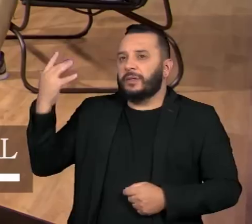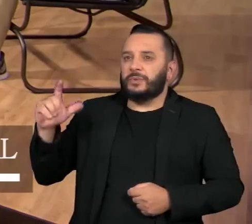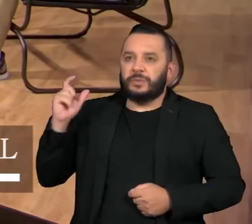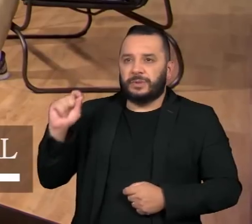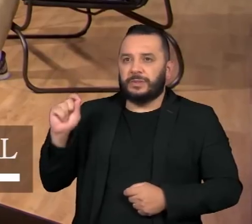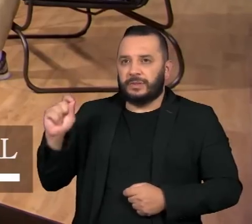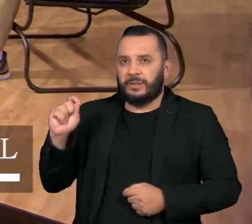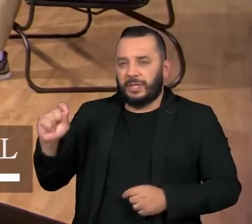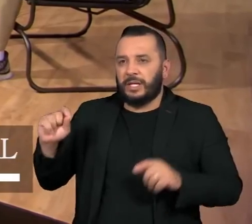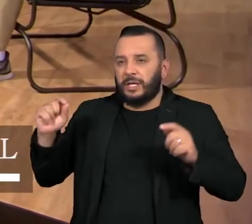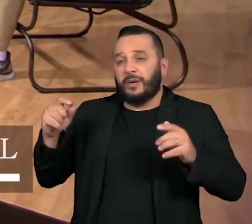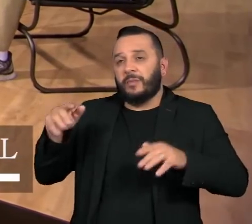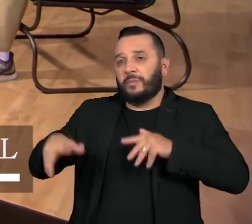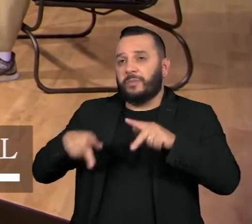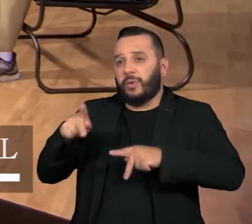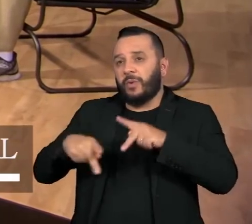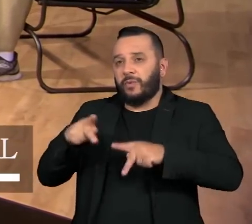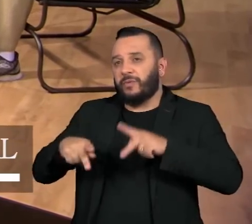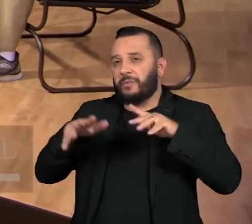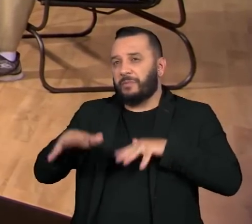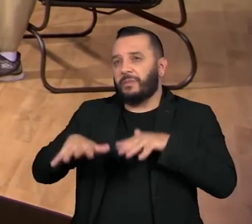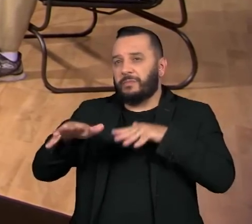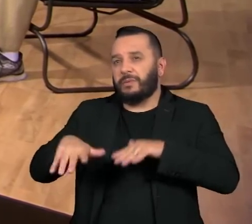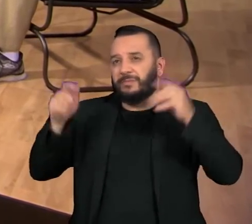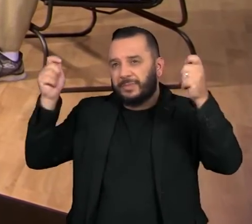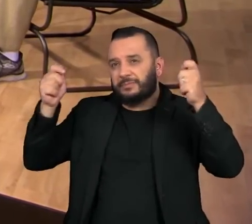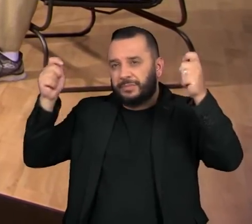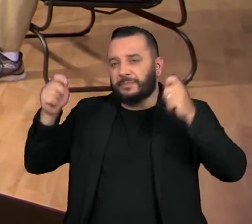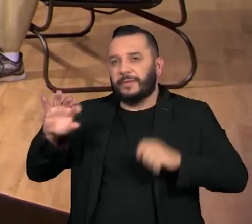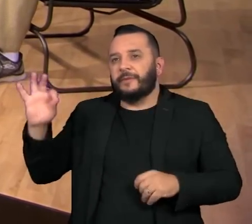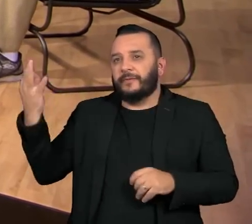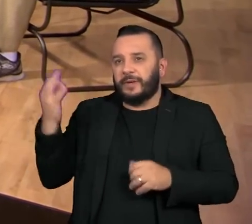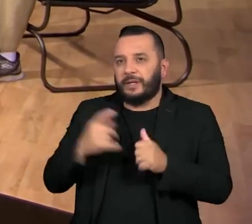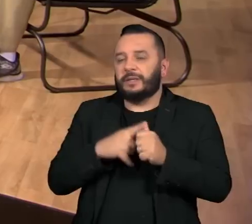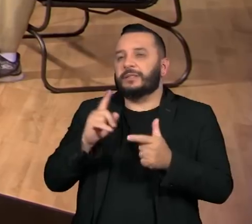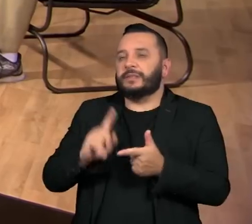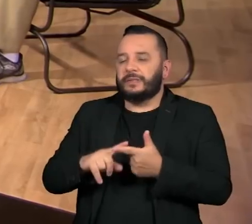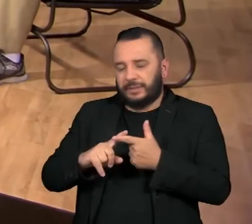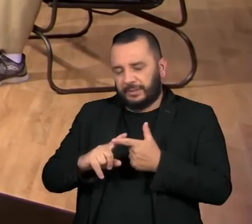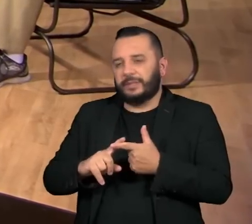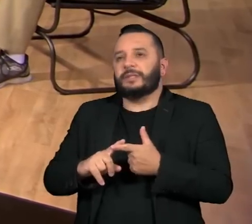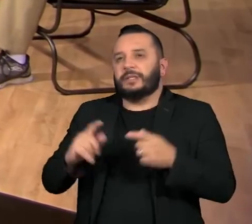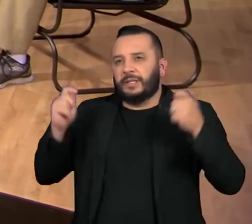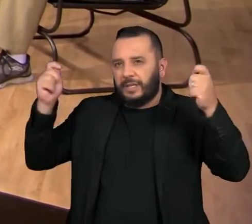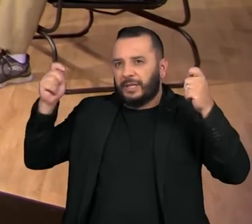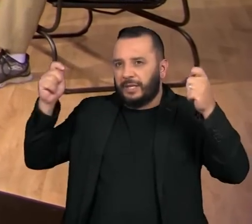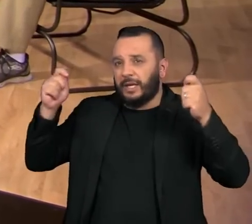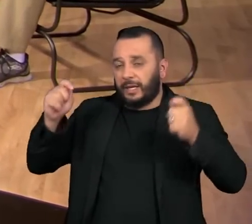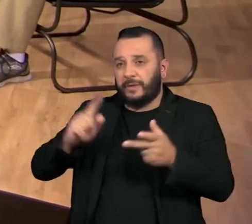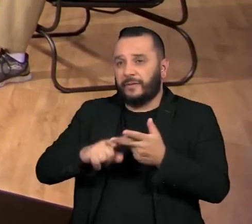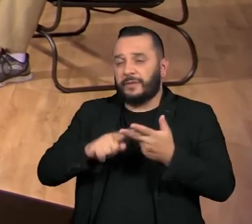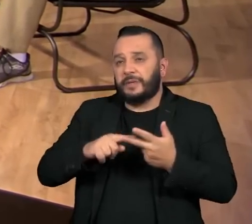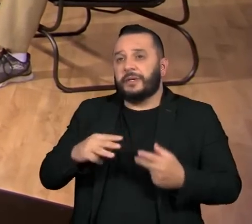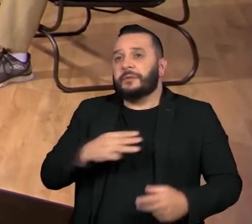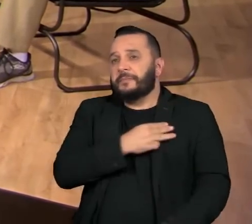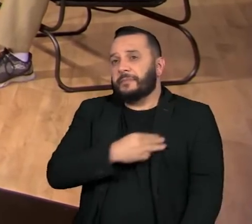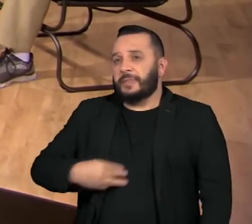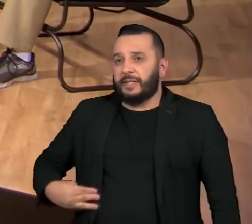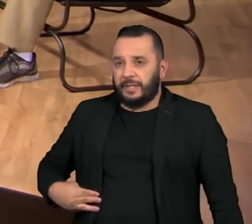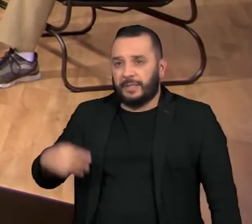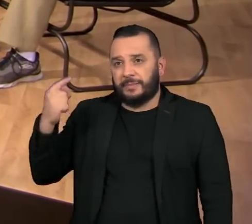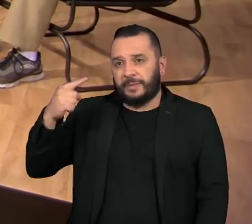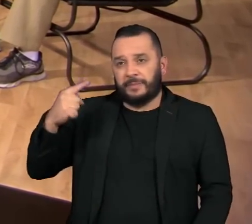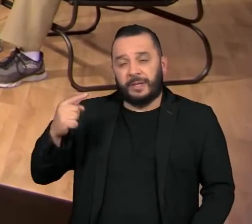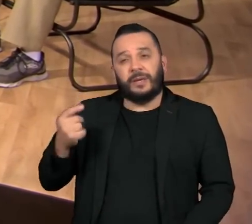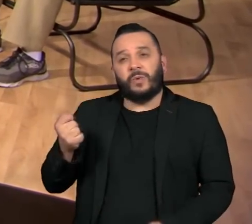muitos protestos populares. Nós vimos protestos na França, greves, nós vimos a queda de uma primeira-ministra britânica, né? Parece que é